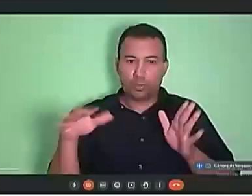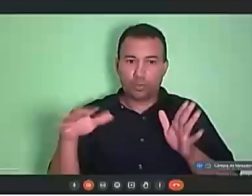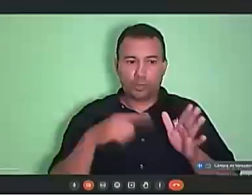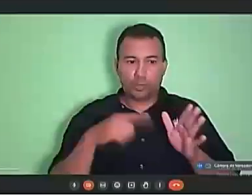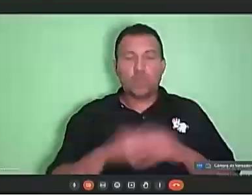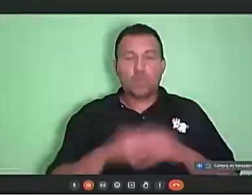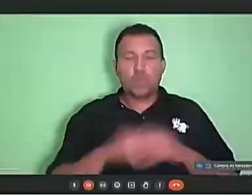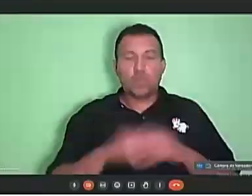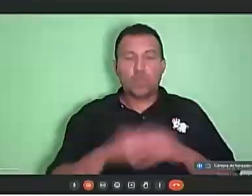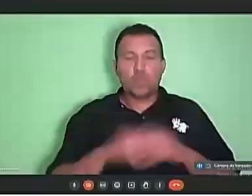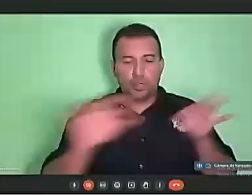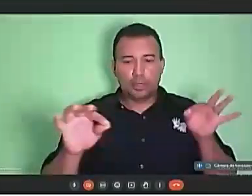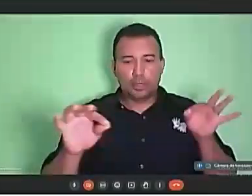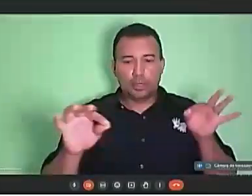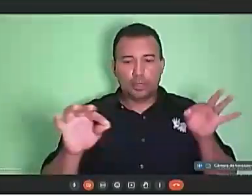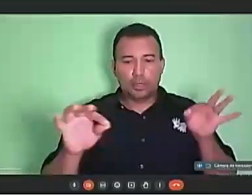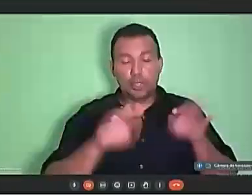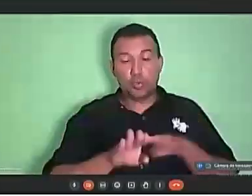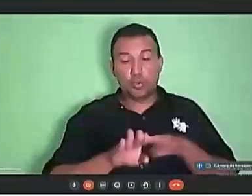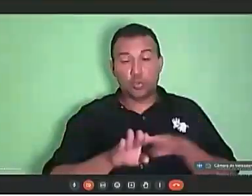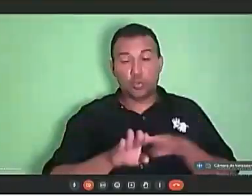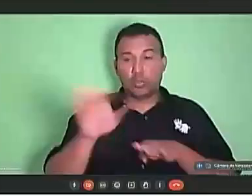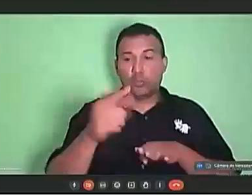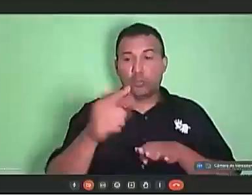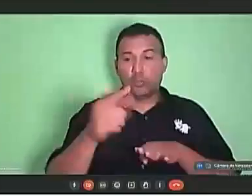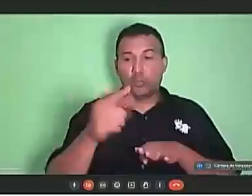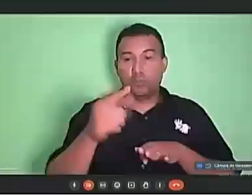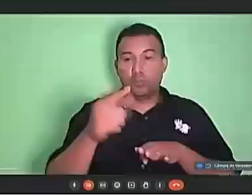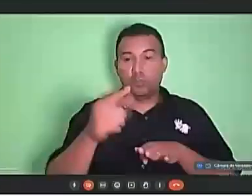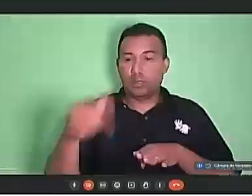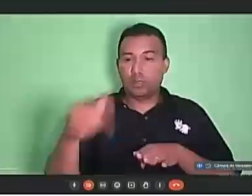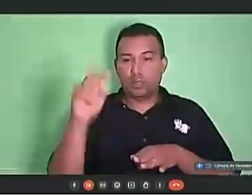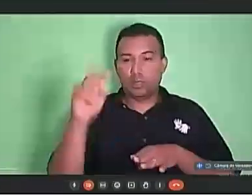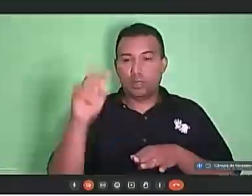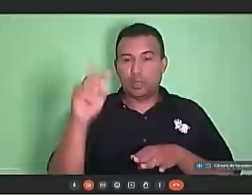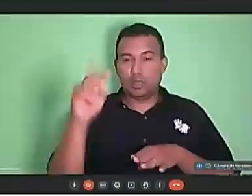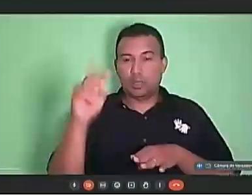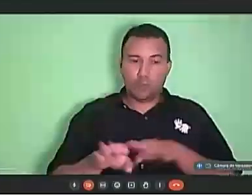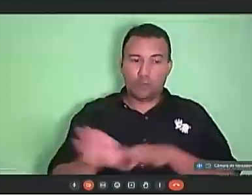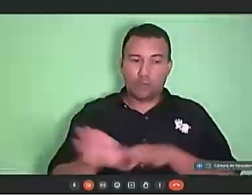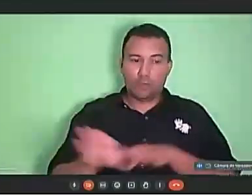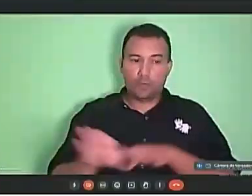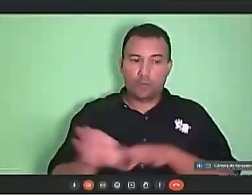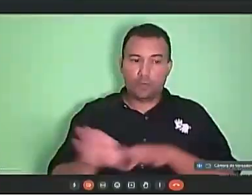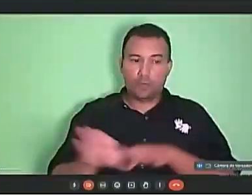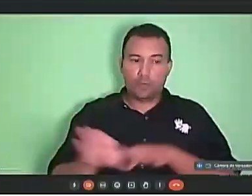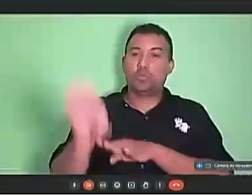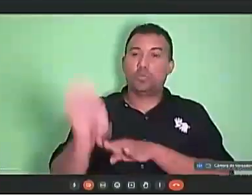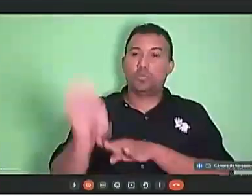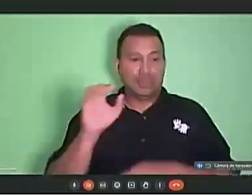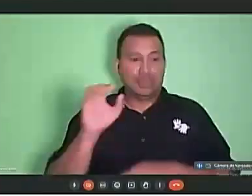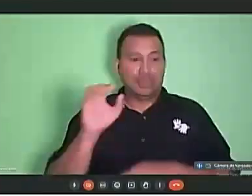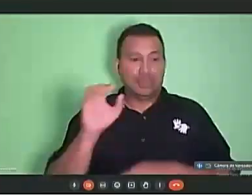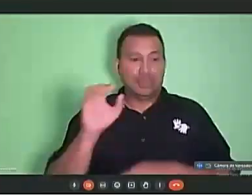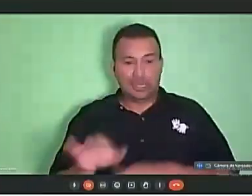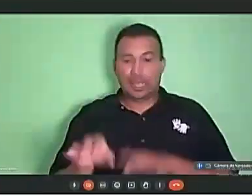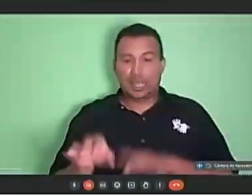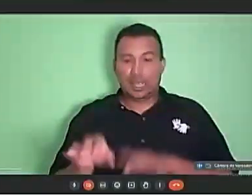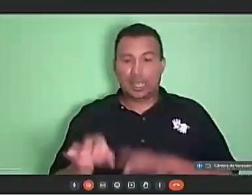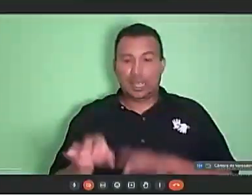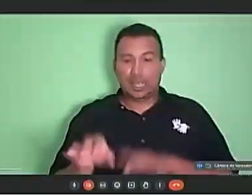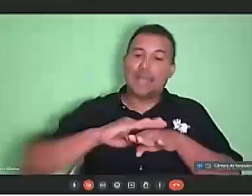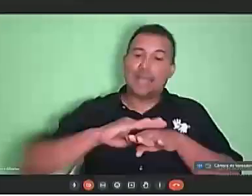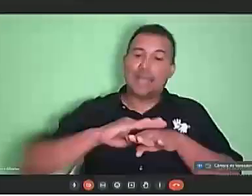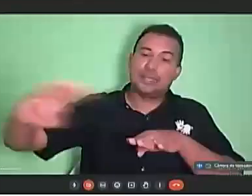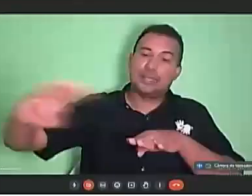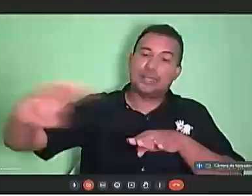20 quilômetros. Então tem 27 quilômetros, eles subiram 1,5 meio essa linha, e tudo do rio que ficou acima dessa linha, eles cortariam,